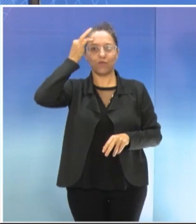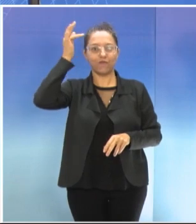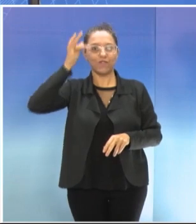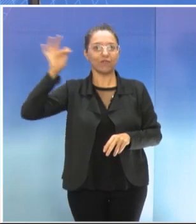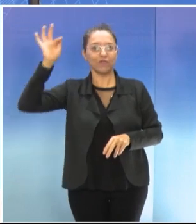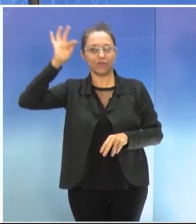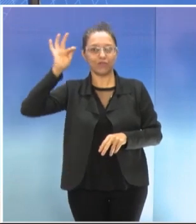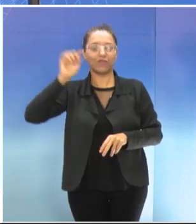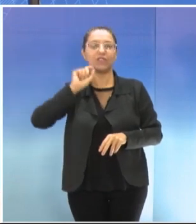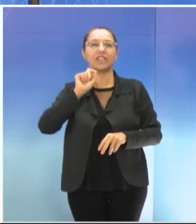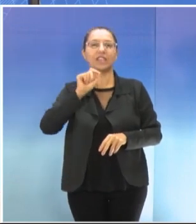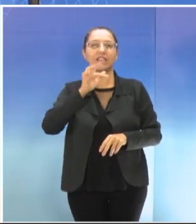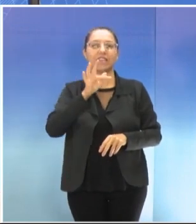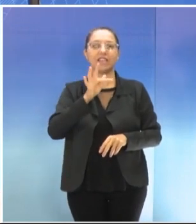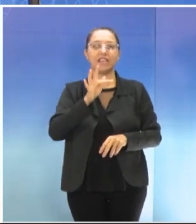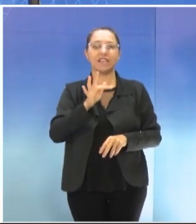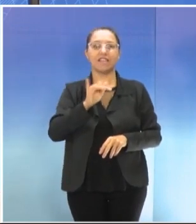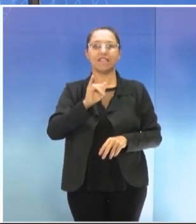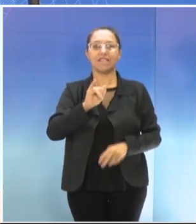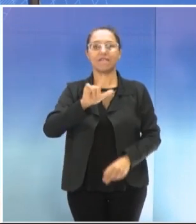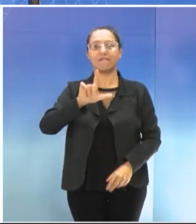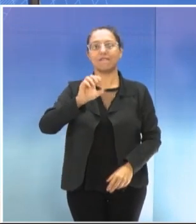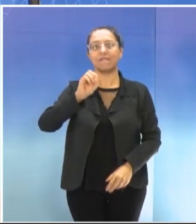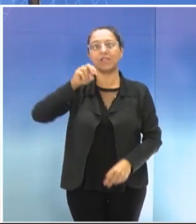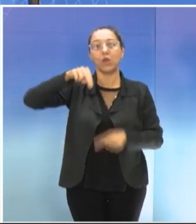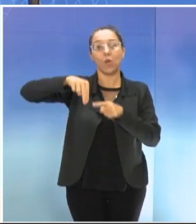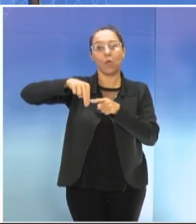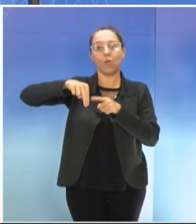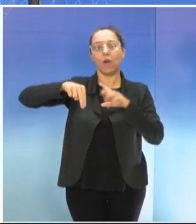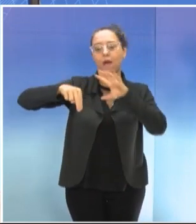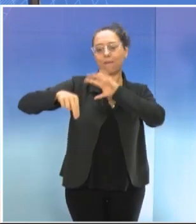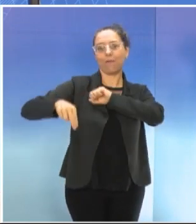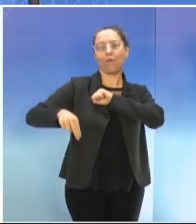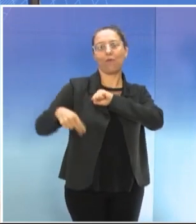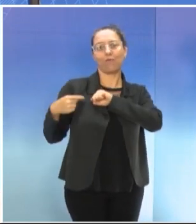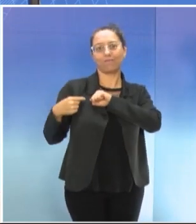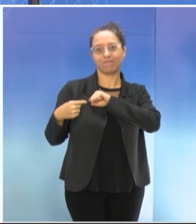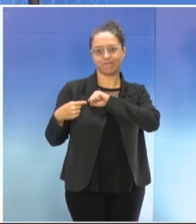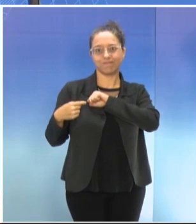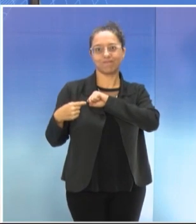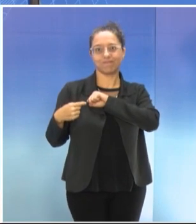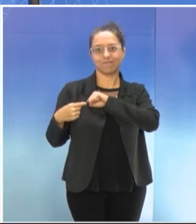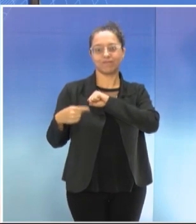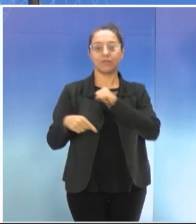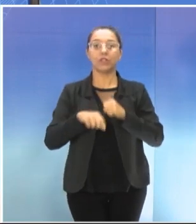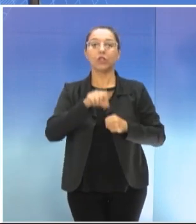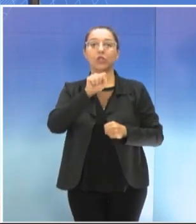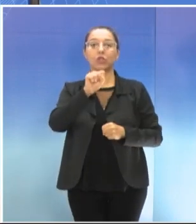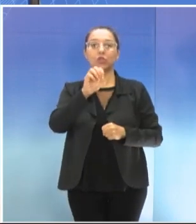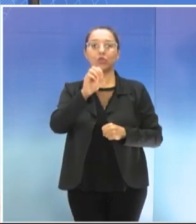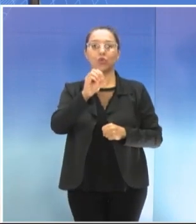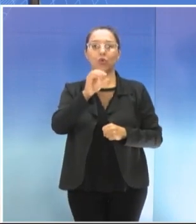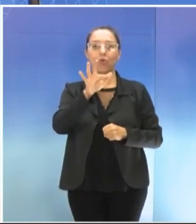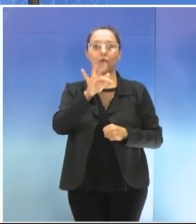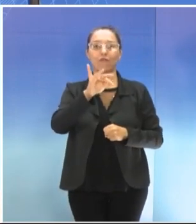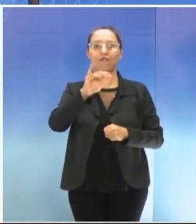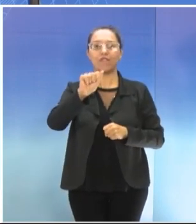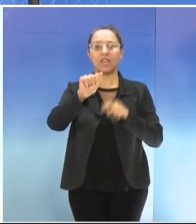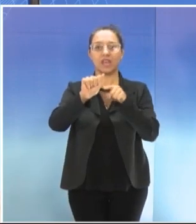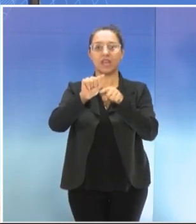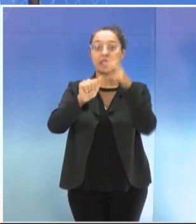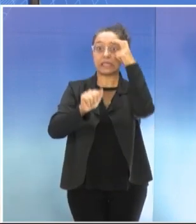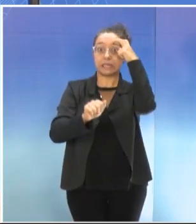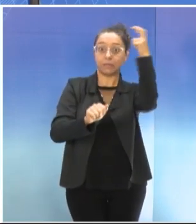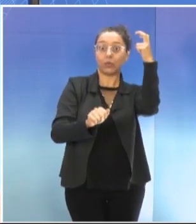já vem da palavra filosofia, significa philo, que significa amor, né? E sofia,